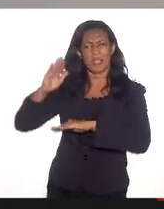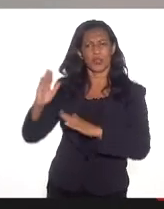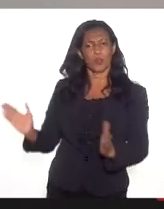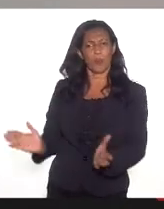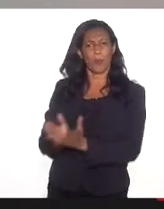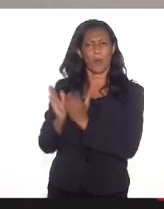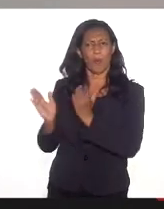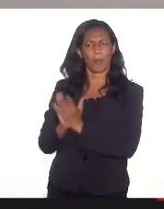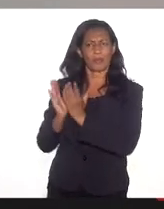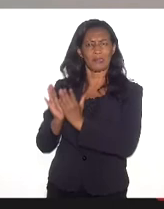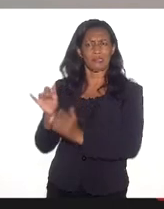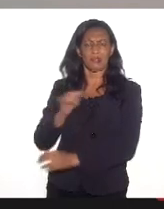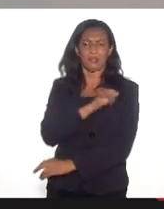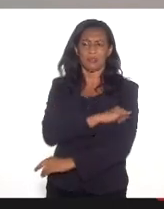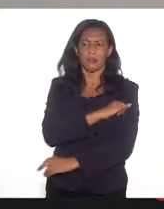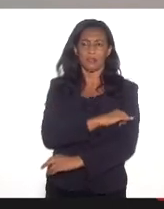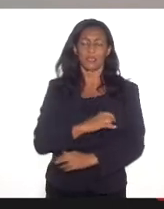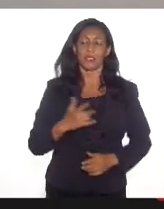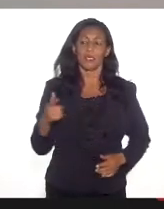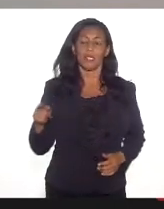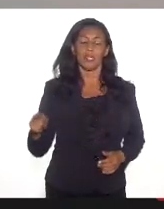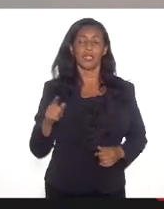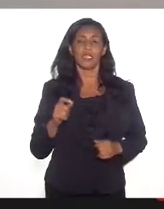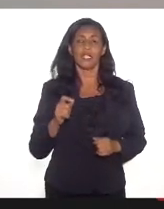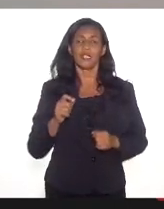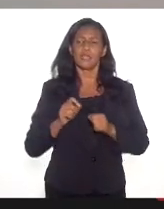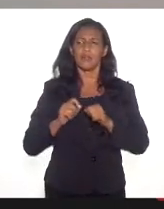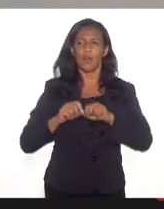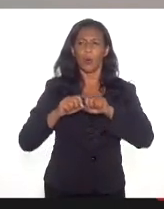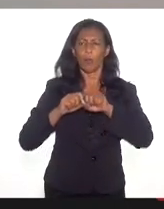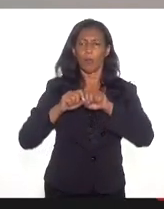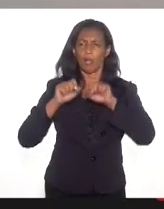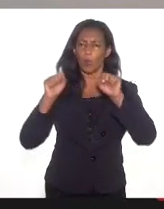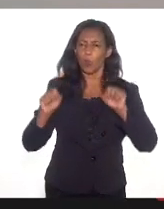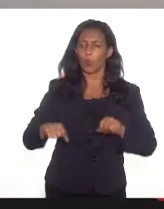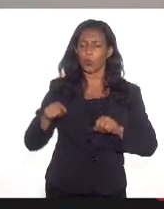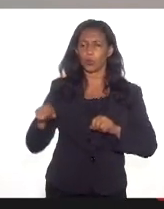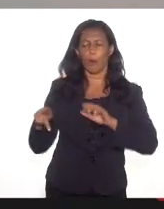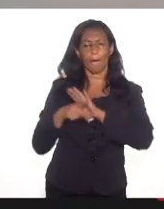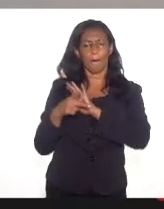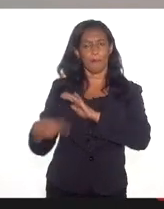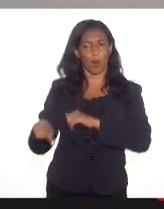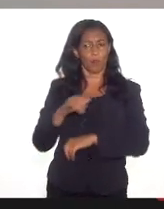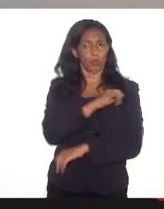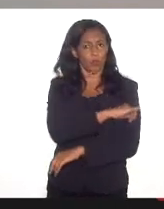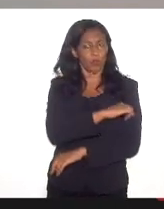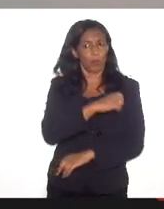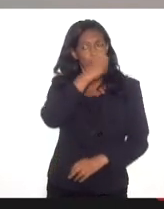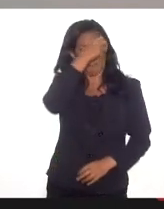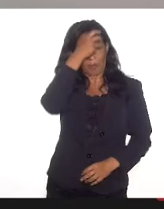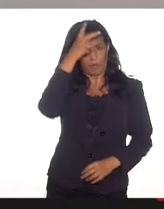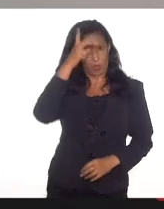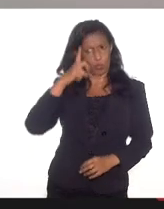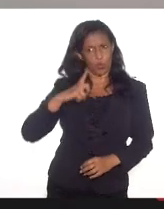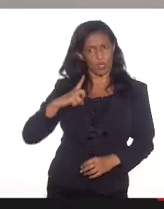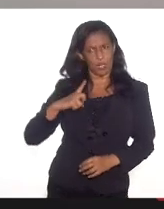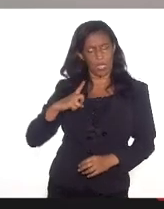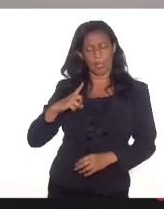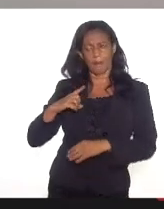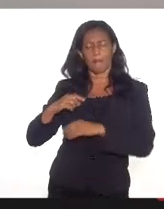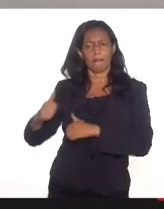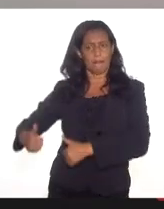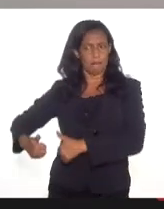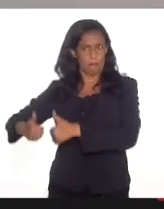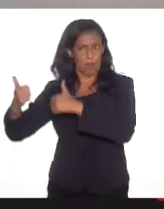e aí se fez uma coisa usando a estrutura que a prefeitura tem a prefeitura tem uma estrutura de pessoal bem melhor do que a do governo do